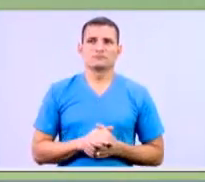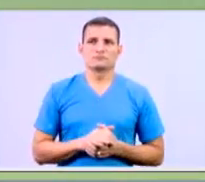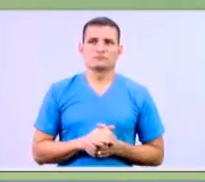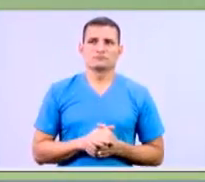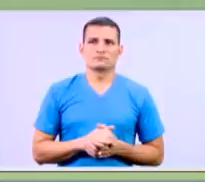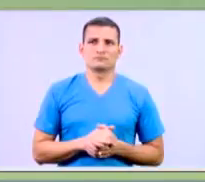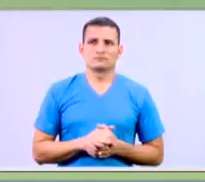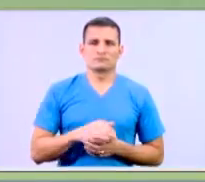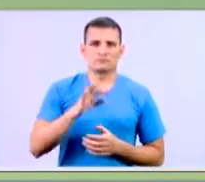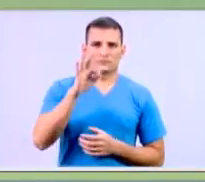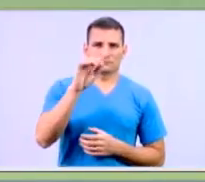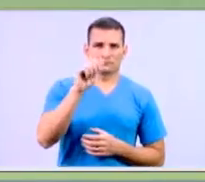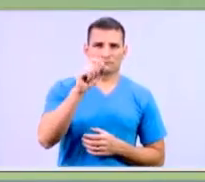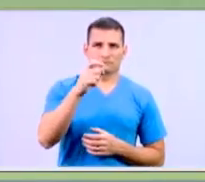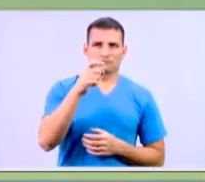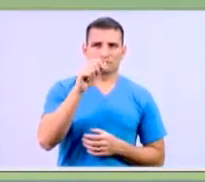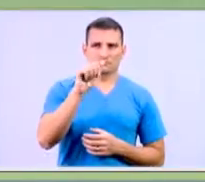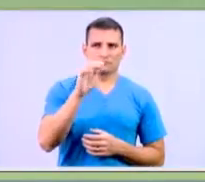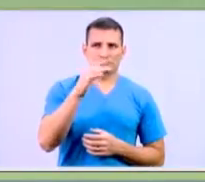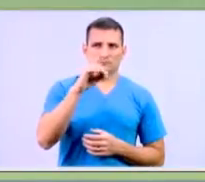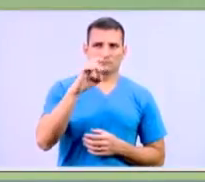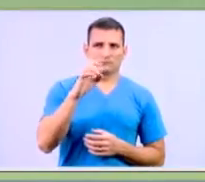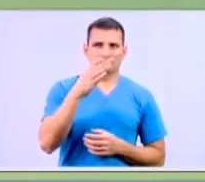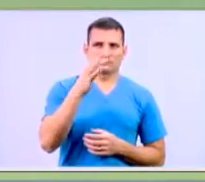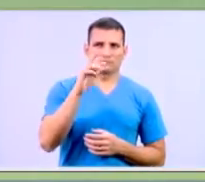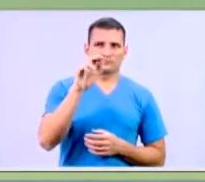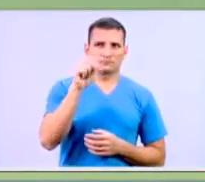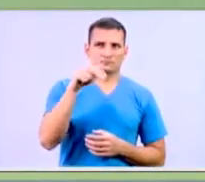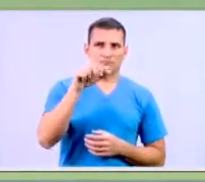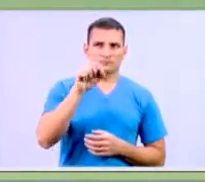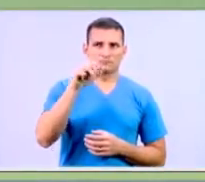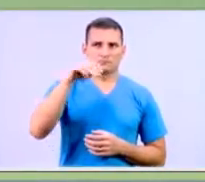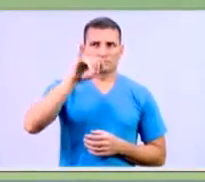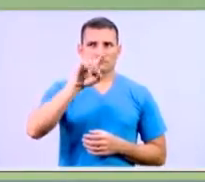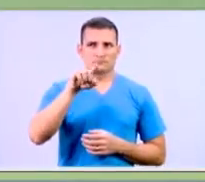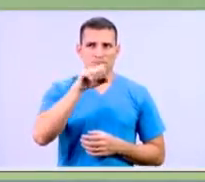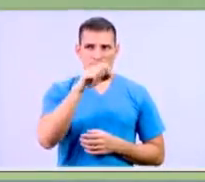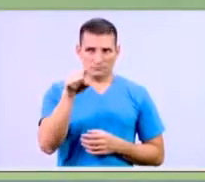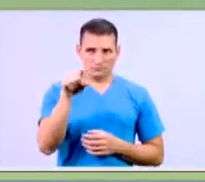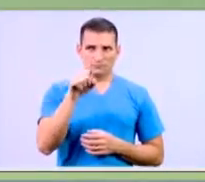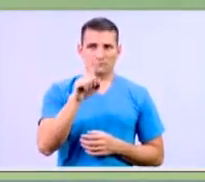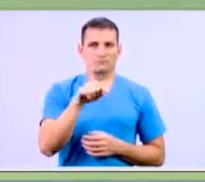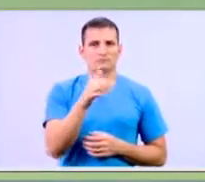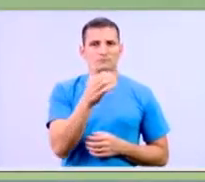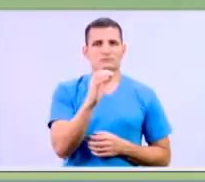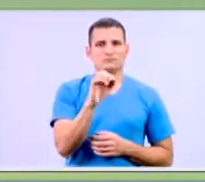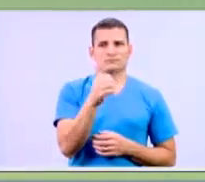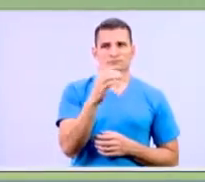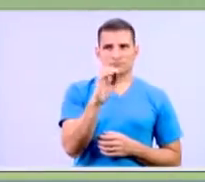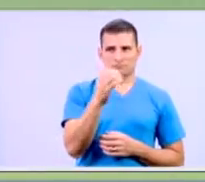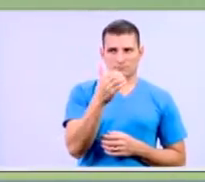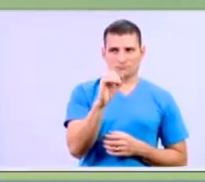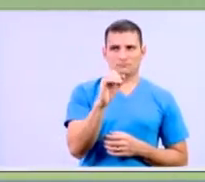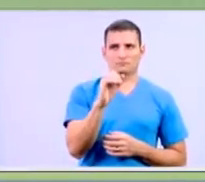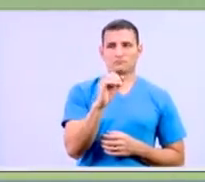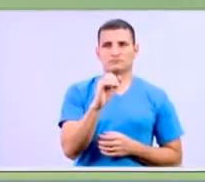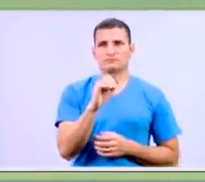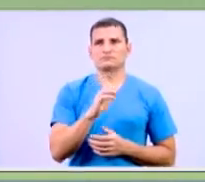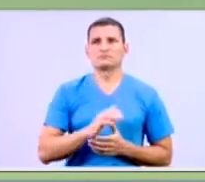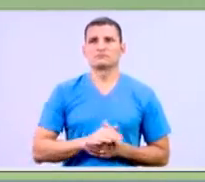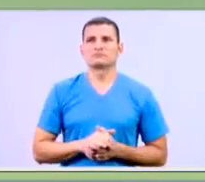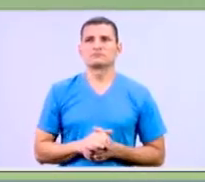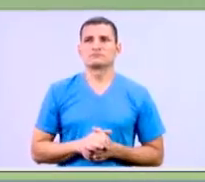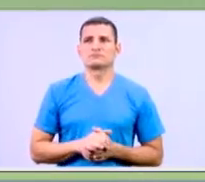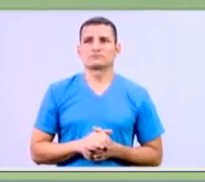de taxa de transmissão, trata-se desse 10 aqui, ou desse número que porventura esteja à